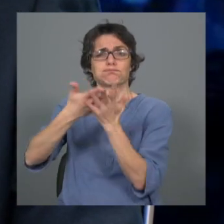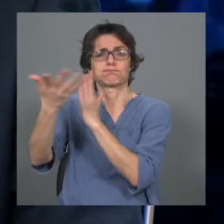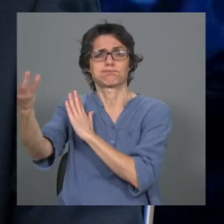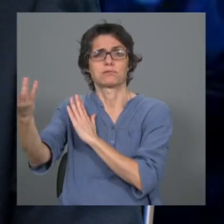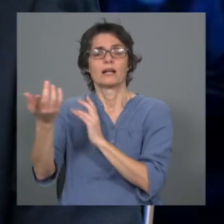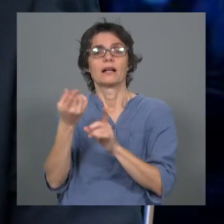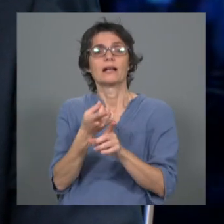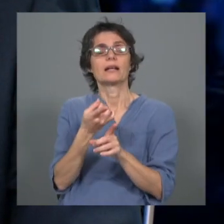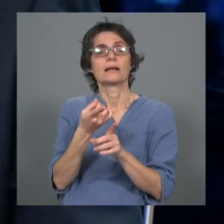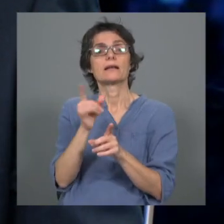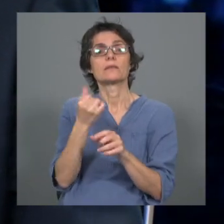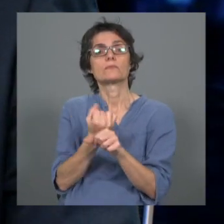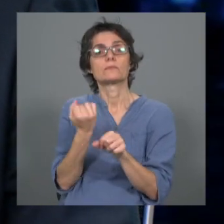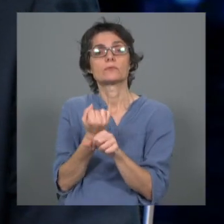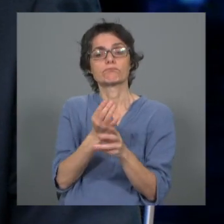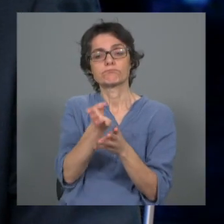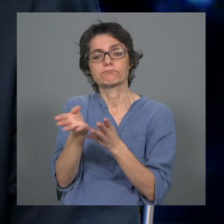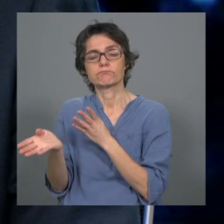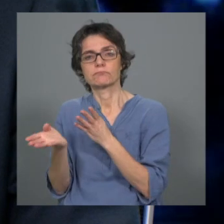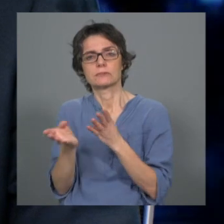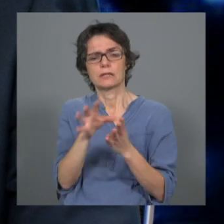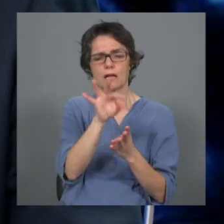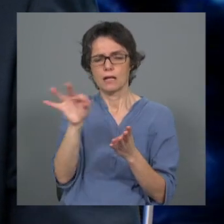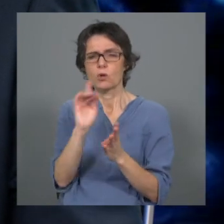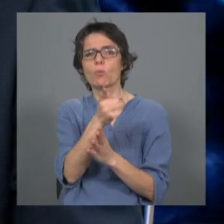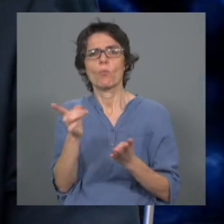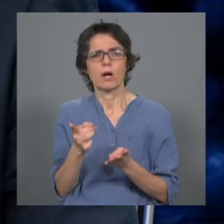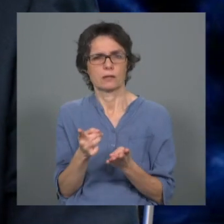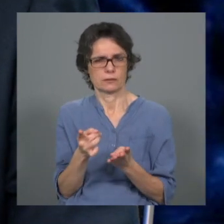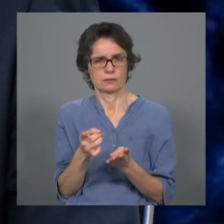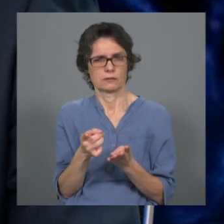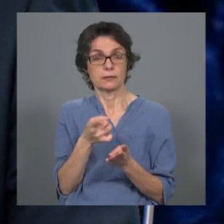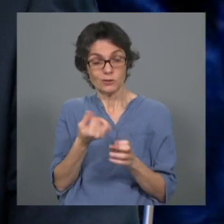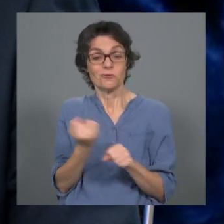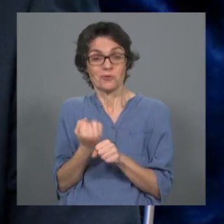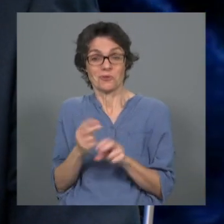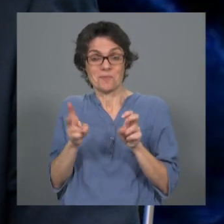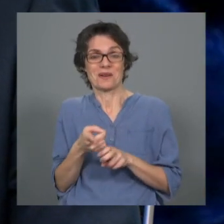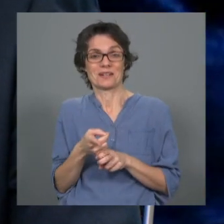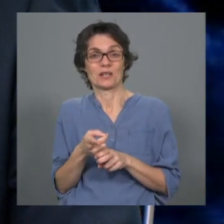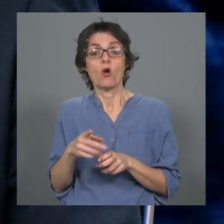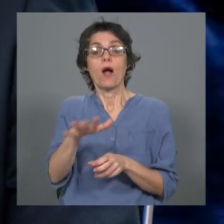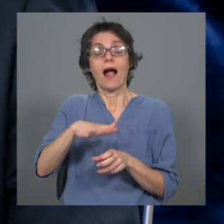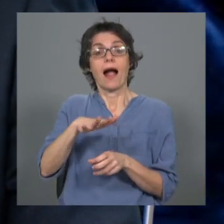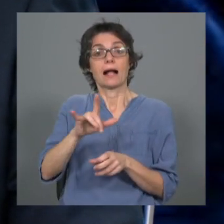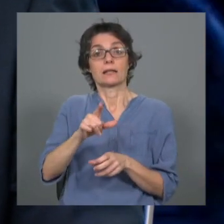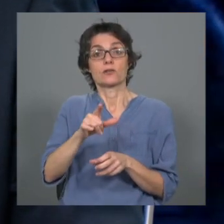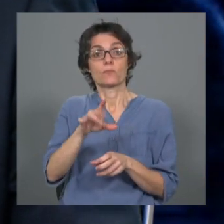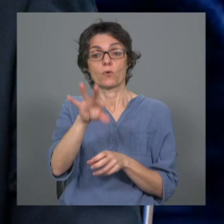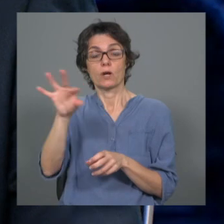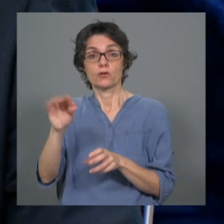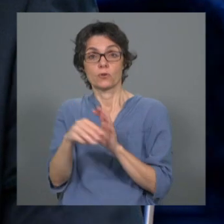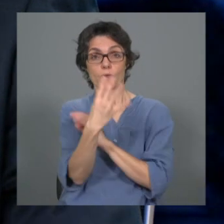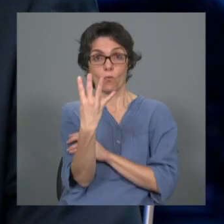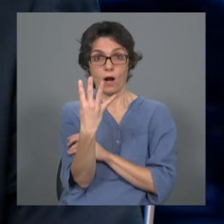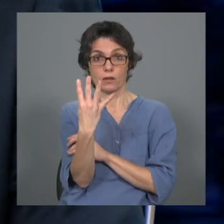trabalho sinodal de por onde é que nós vamos começar. E a própria Diocese escolheu 4 números, portanto houve aqui